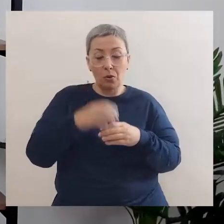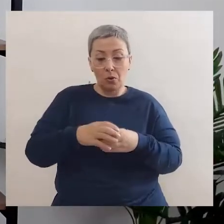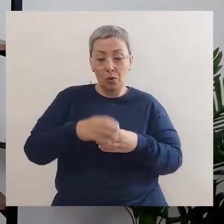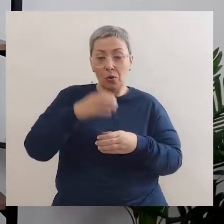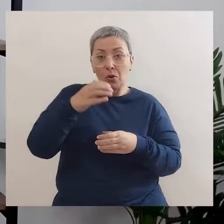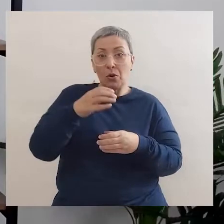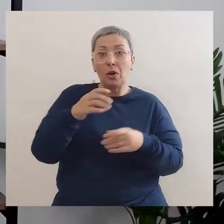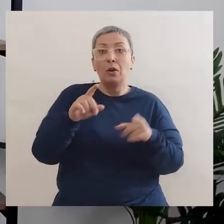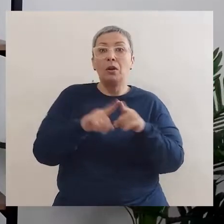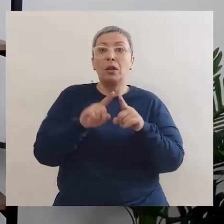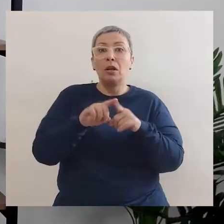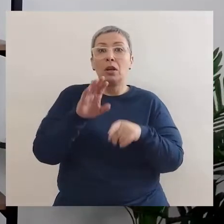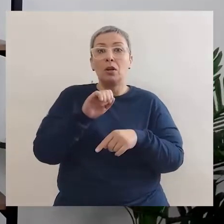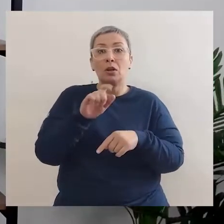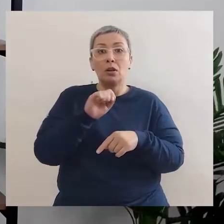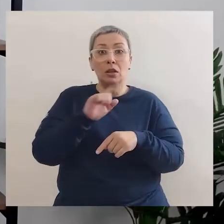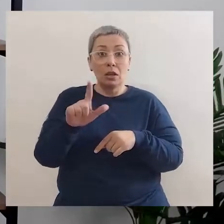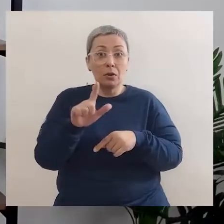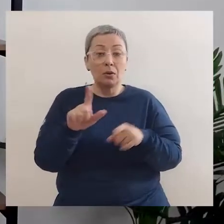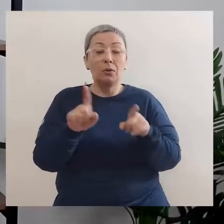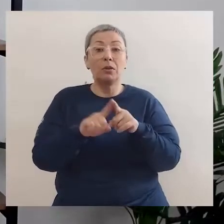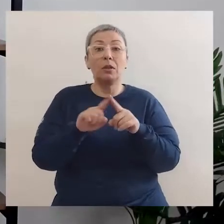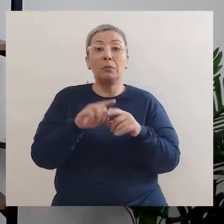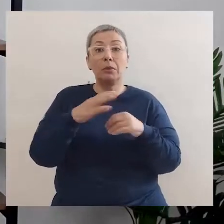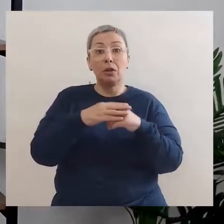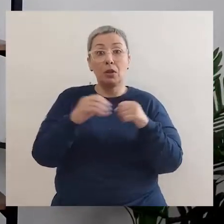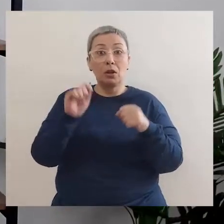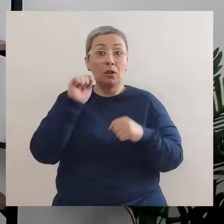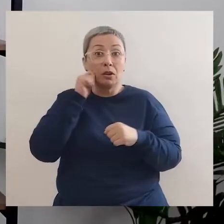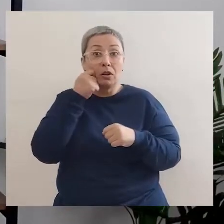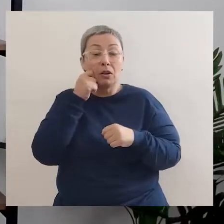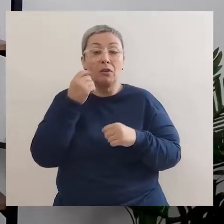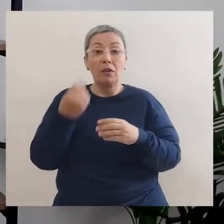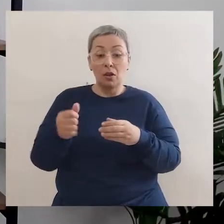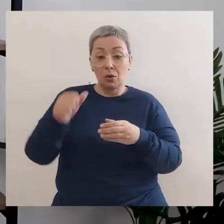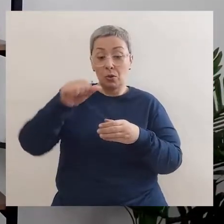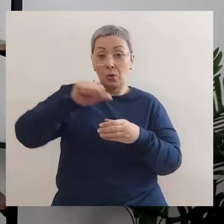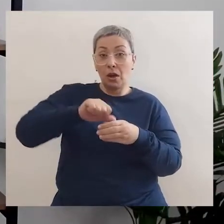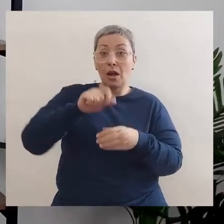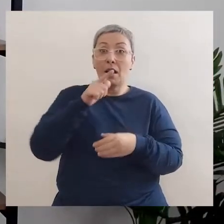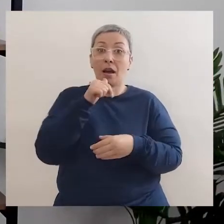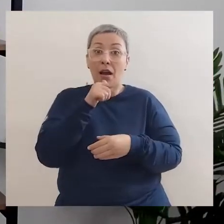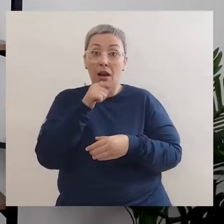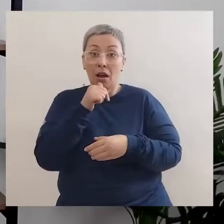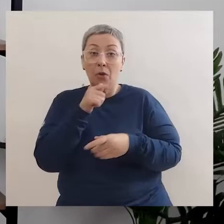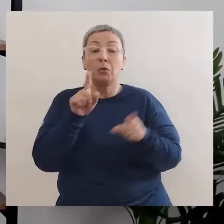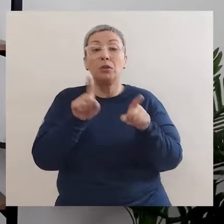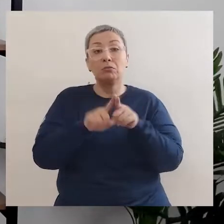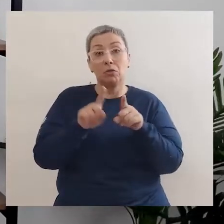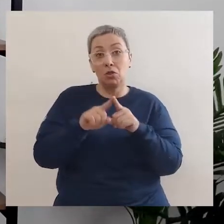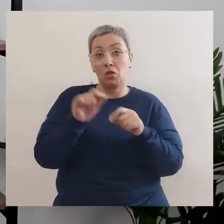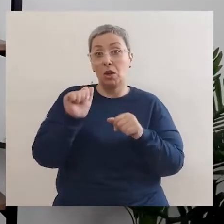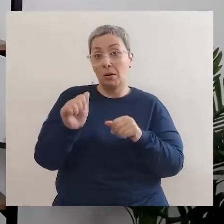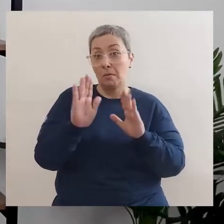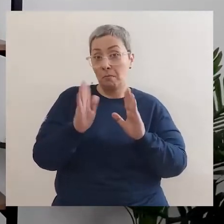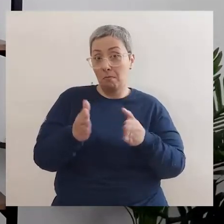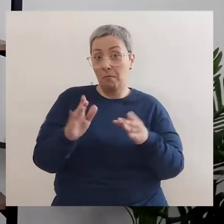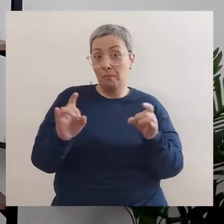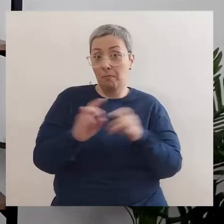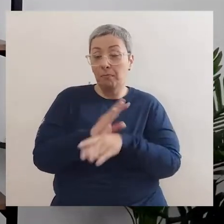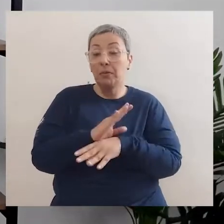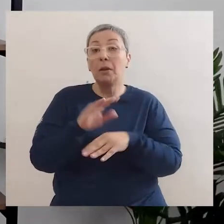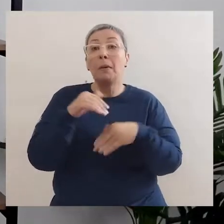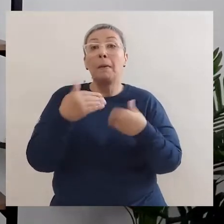carvão. Vai acrescentar um pouquinho de água, no caso eu já acrescentei a água aqui, põe um pouquinho de